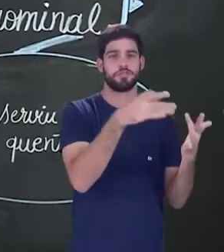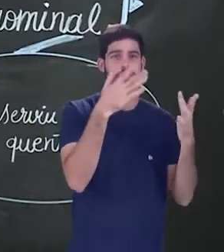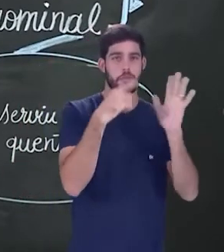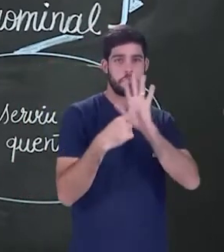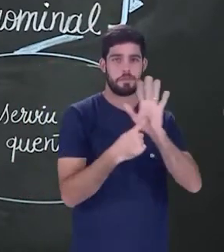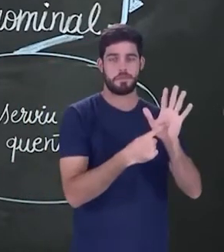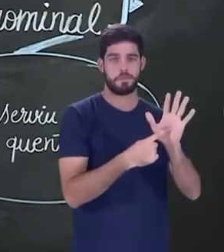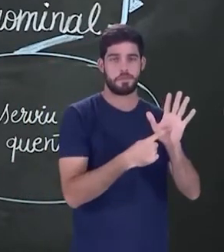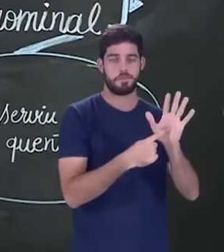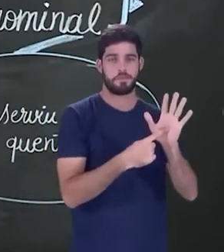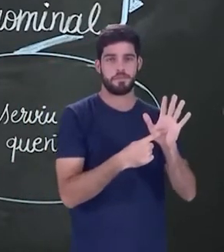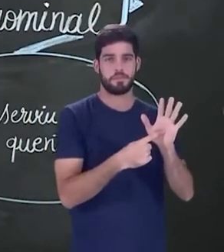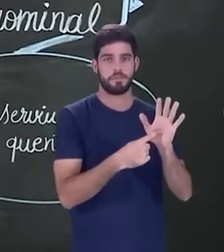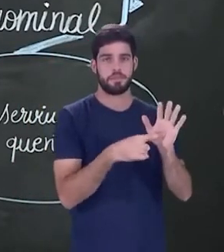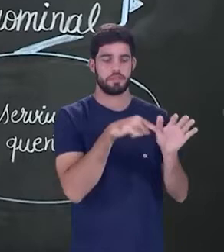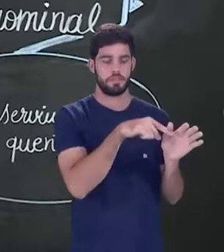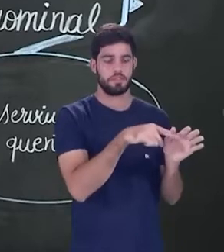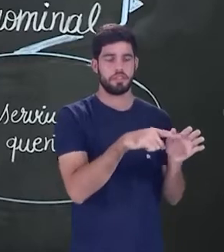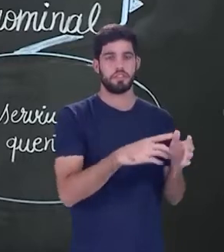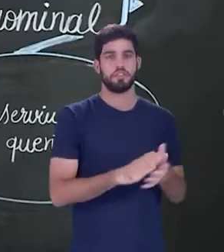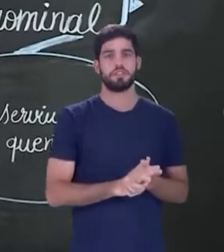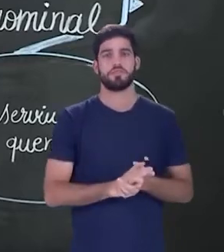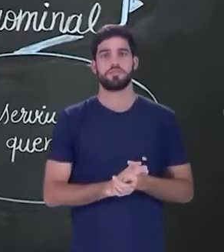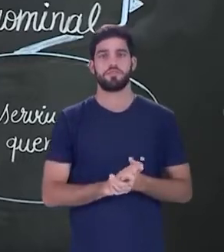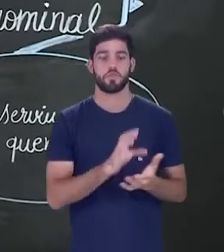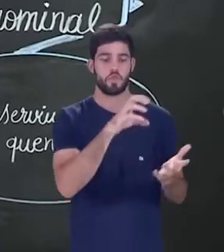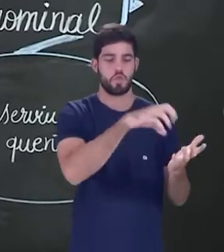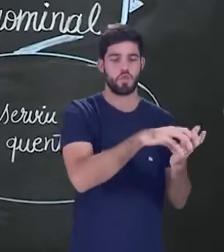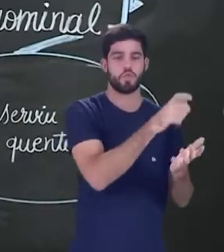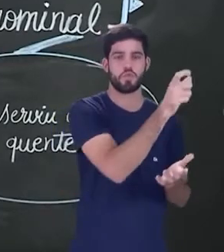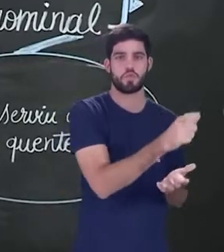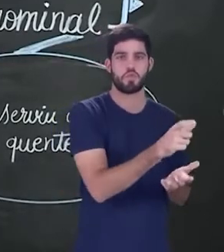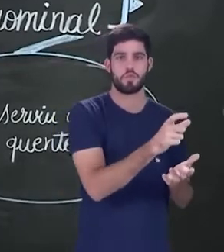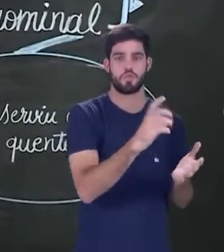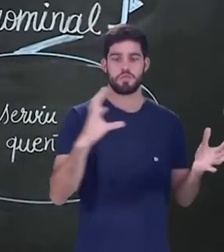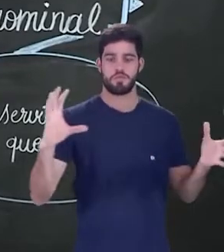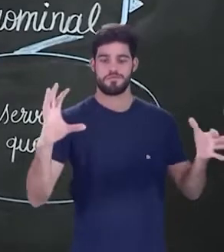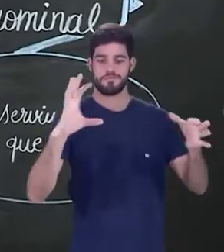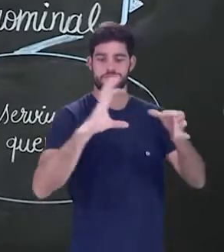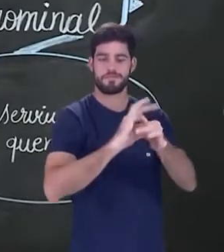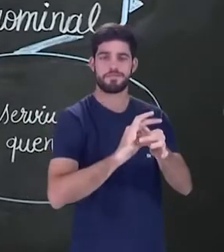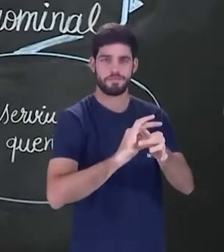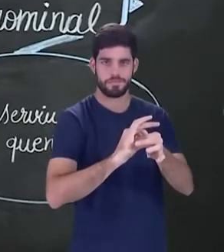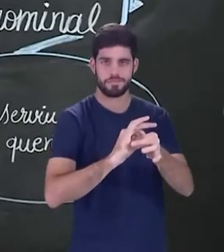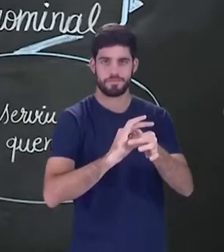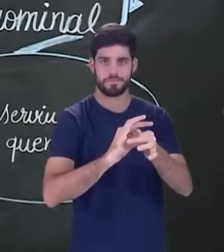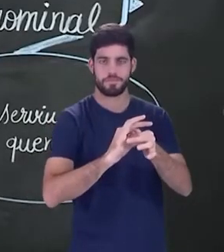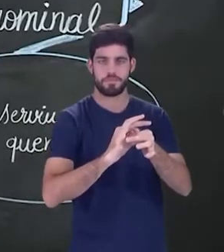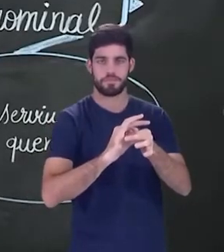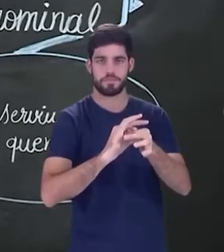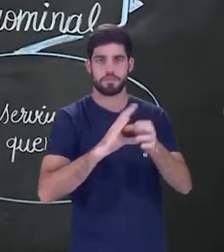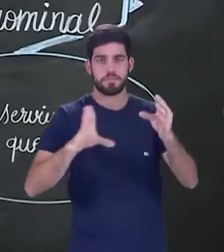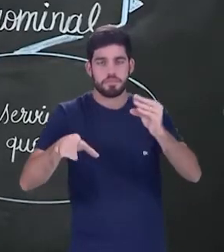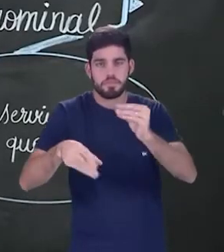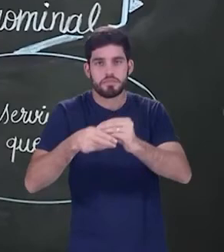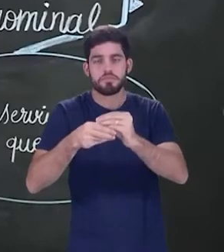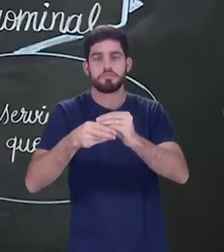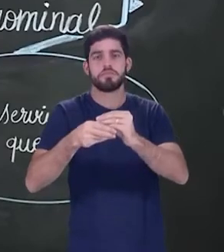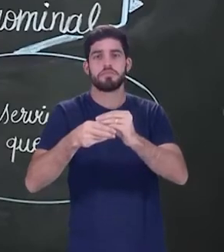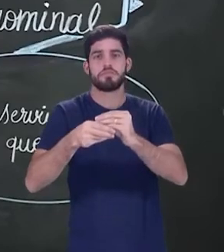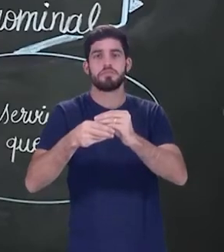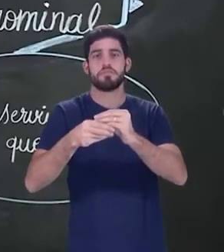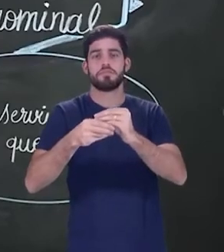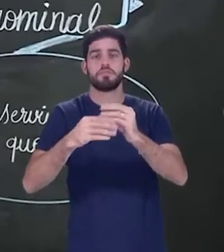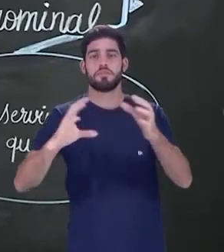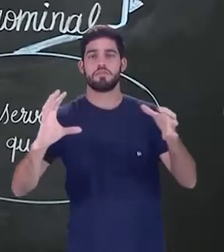há uma relação de núcleo de sujeito com uma característica, e essa característica ela é acrescentada, ela é